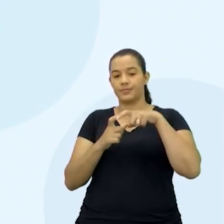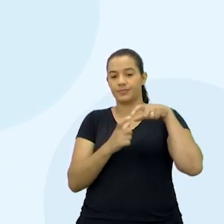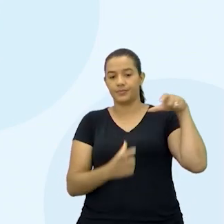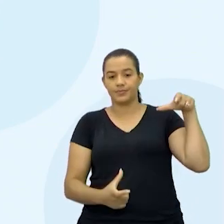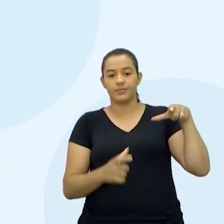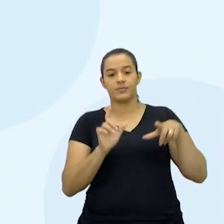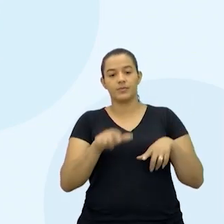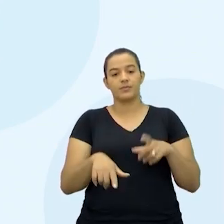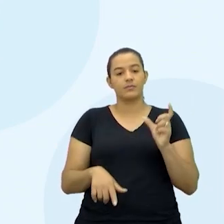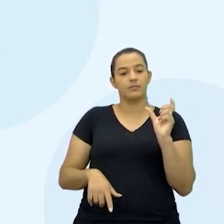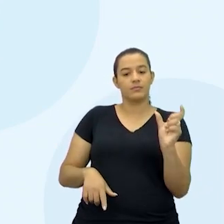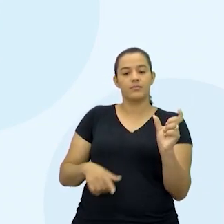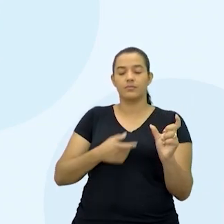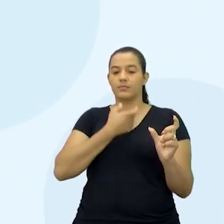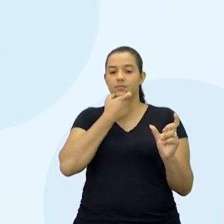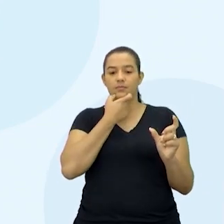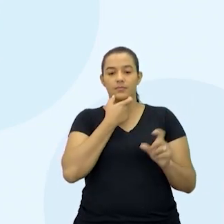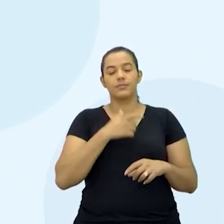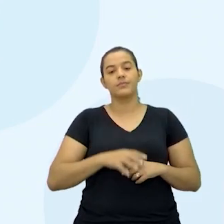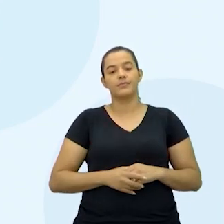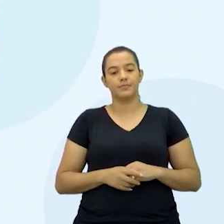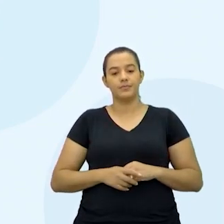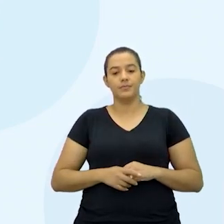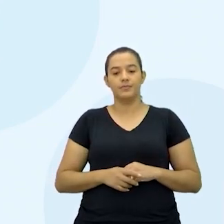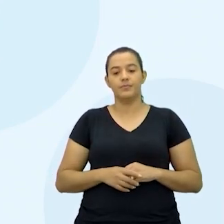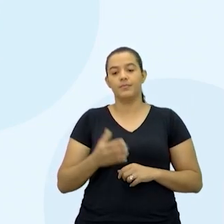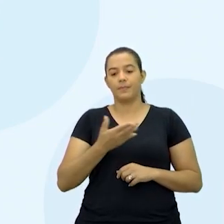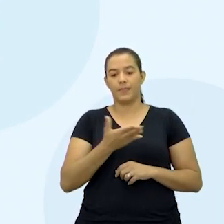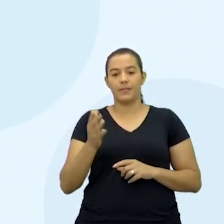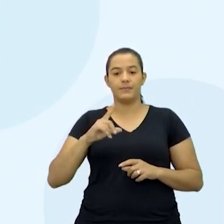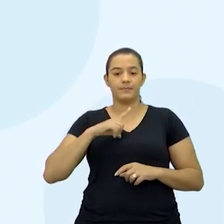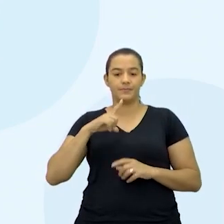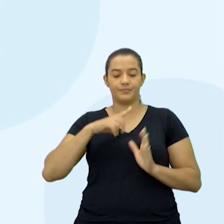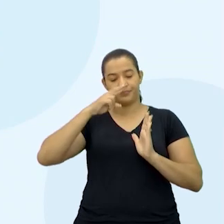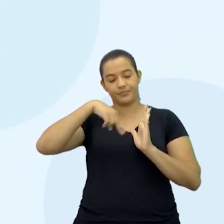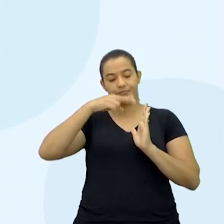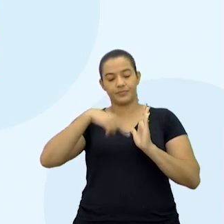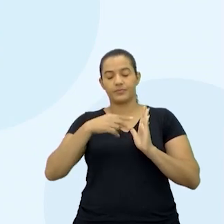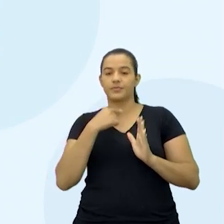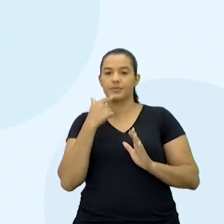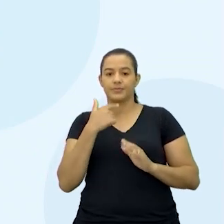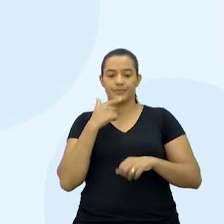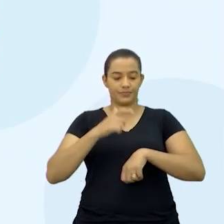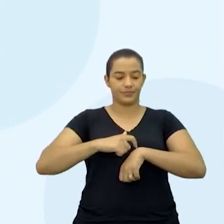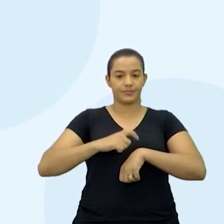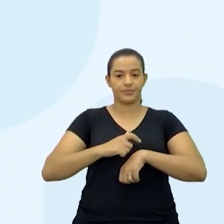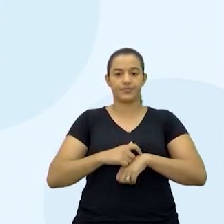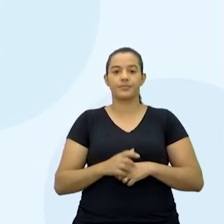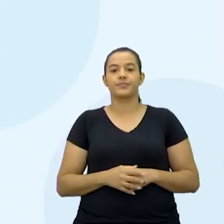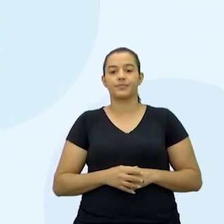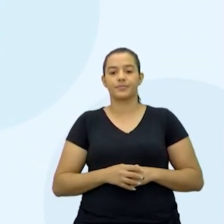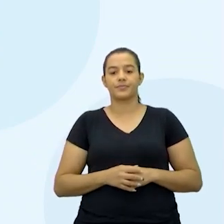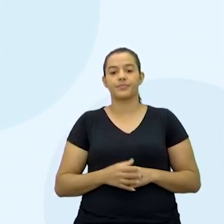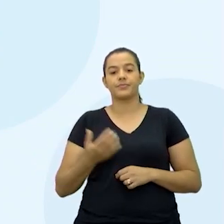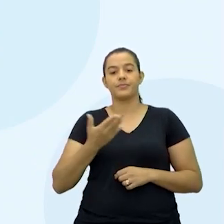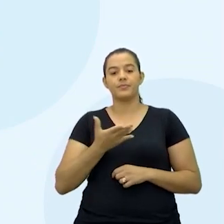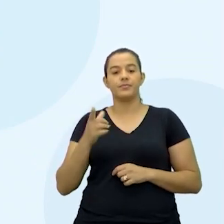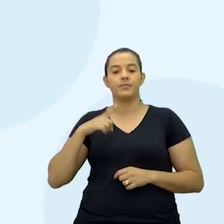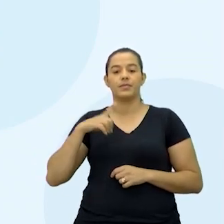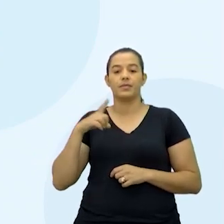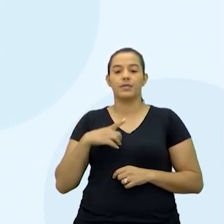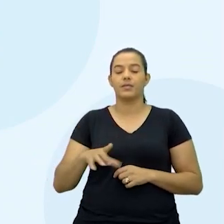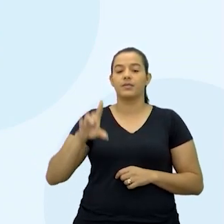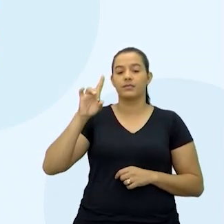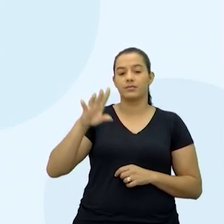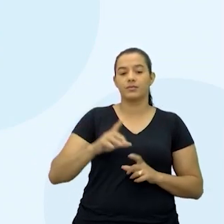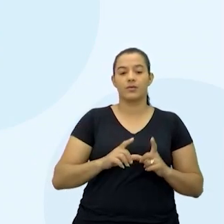em inglês, mas basicamente eu explico para vocês, vou ler o texto não para não ocupar muito tempo. Basicamente, essa capa, ela é só